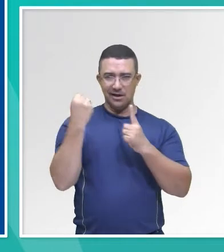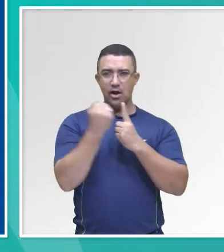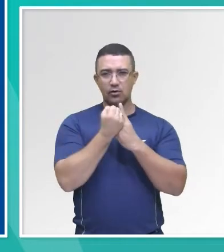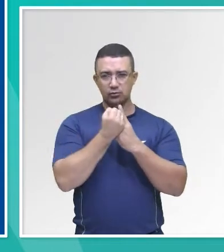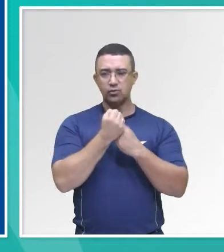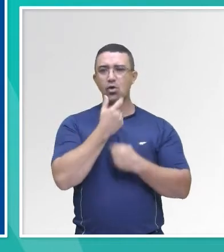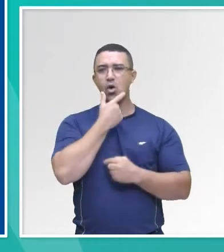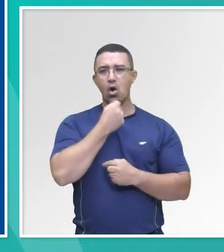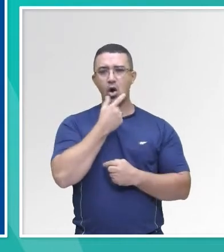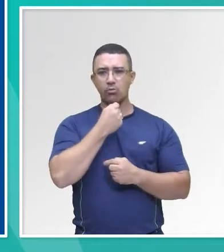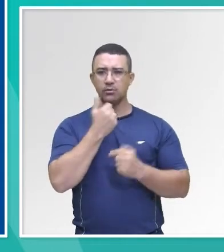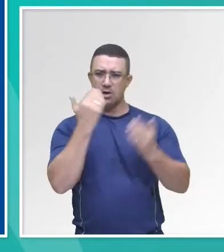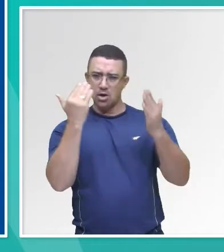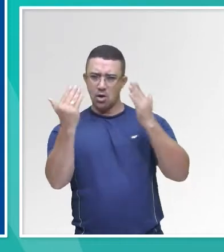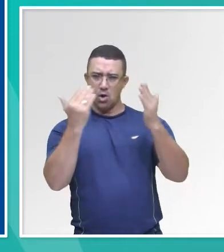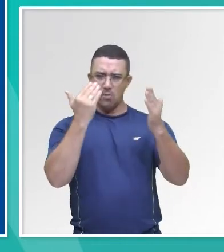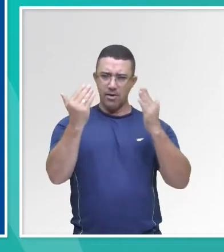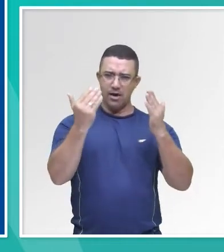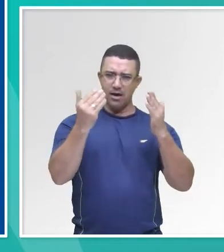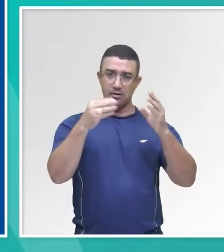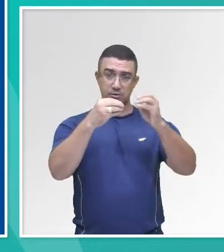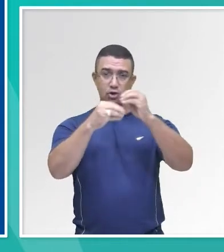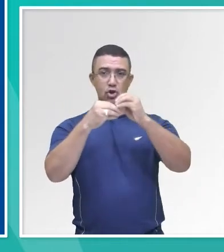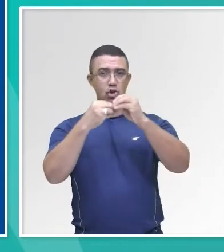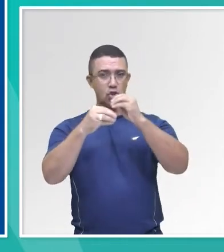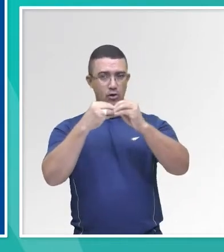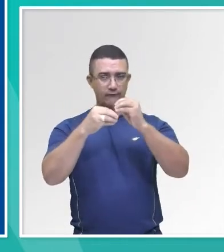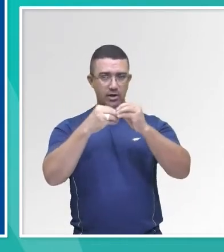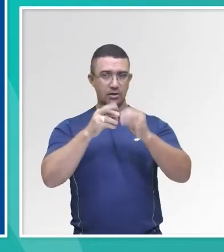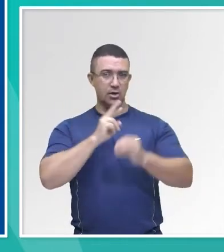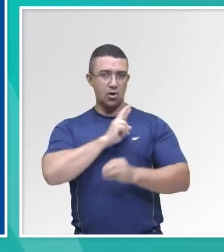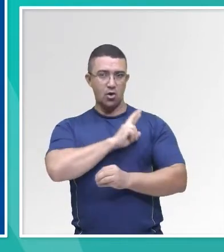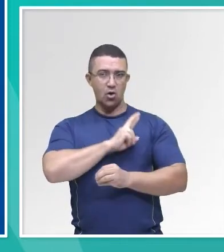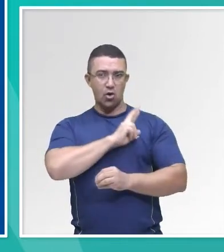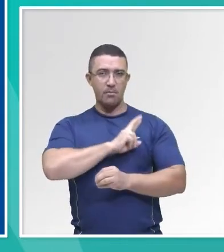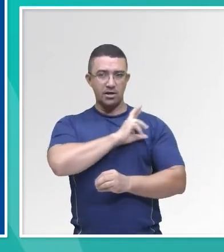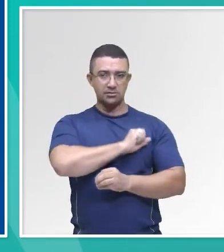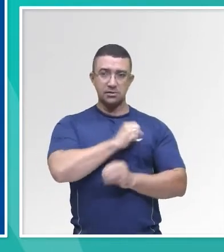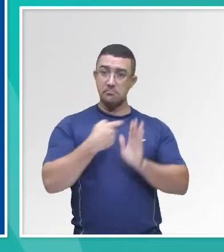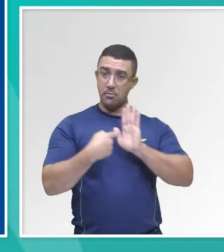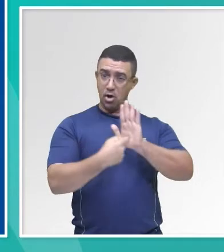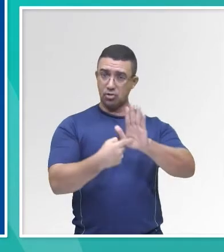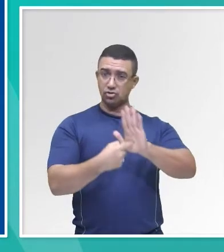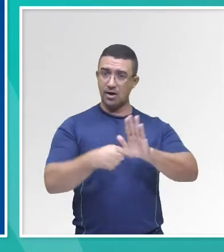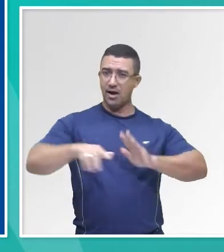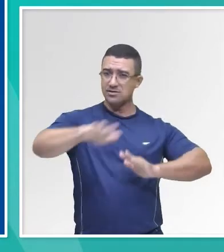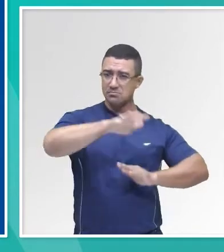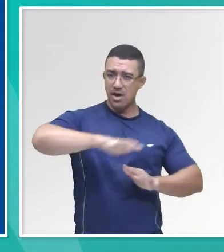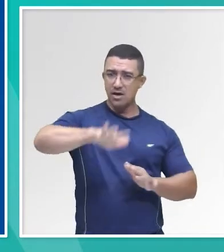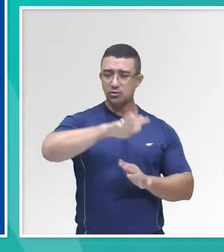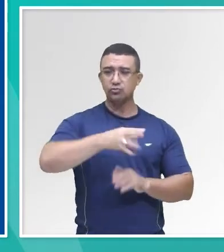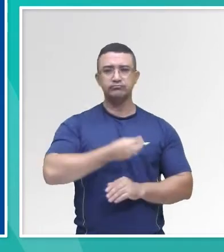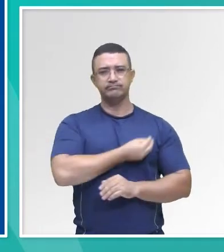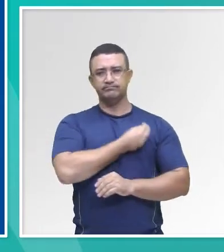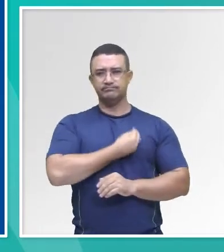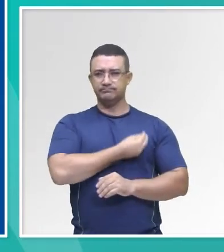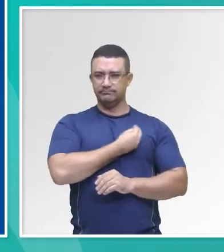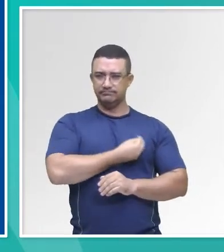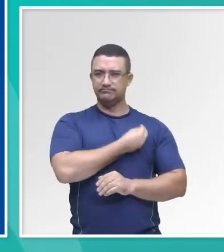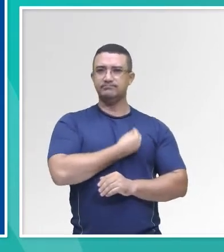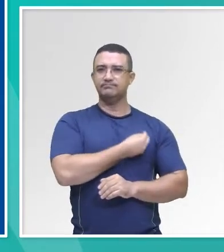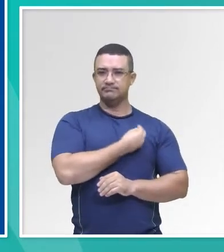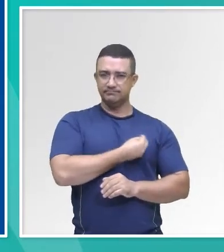Comparado à novela, o romance apresenta um corte mais amplo da vida. com personagens e situações mais